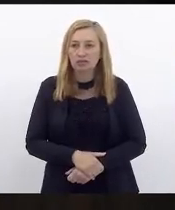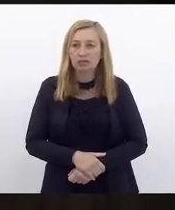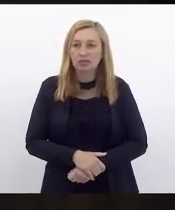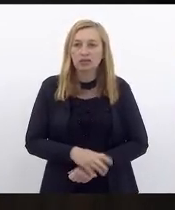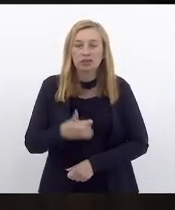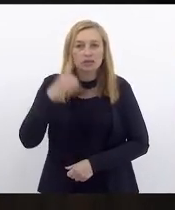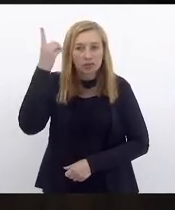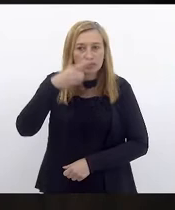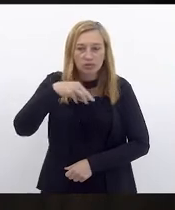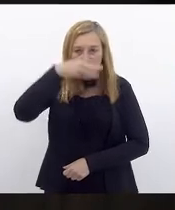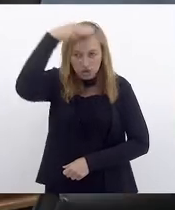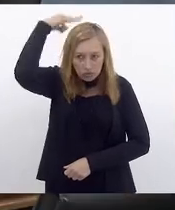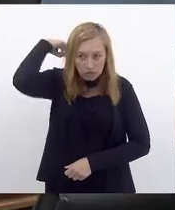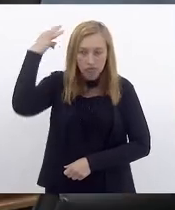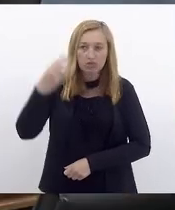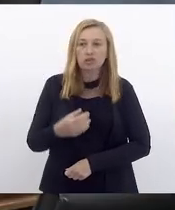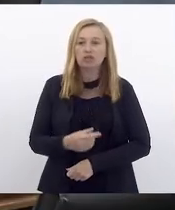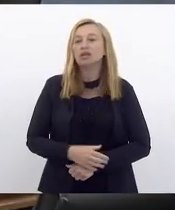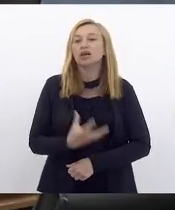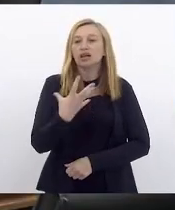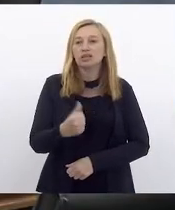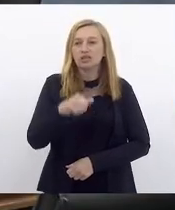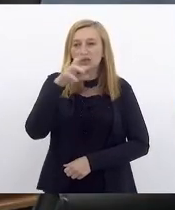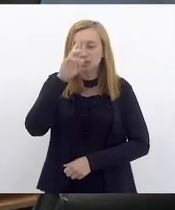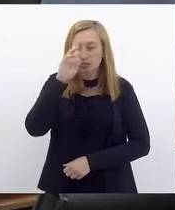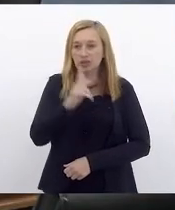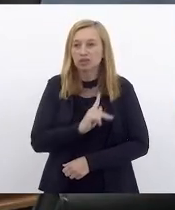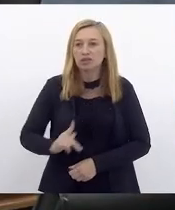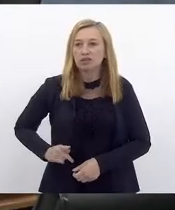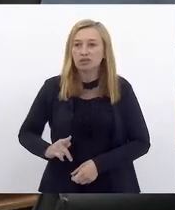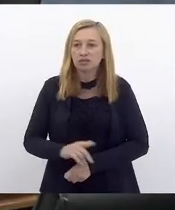Deputado Márcio Pacheco. O parecer é favorável, presidente.